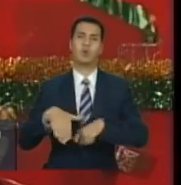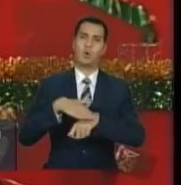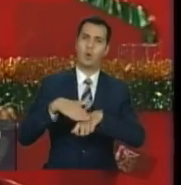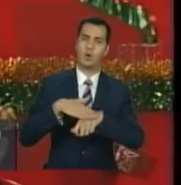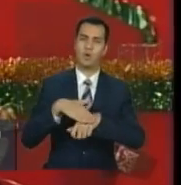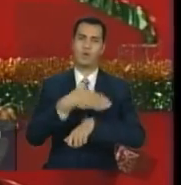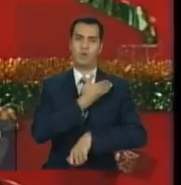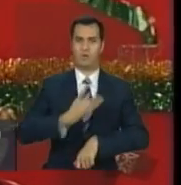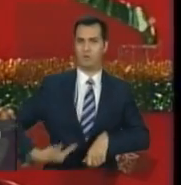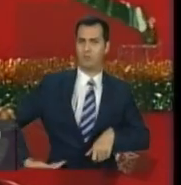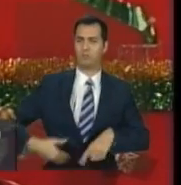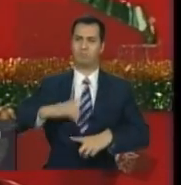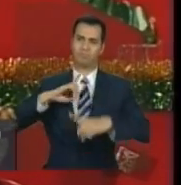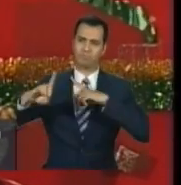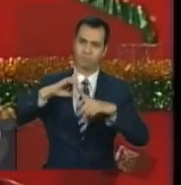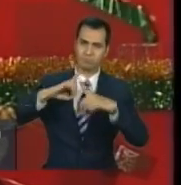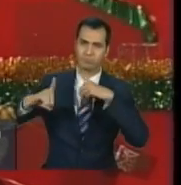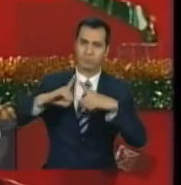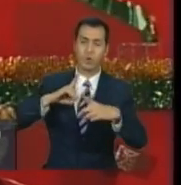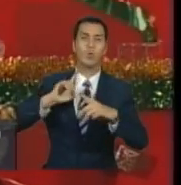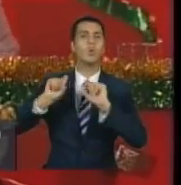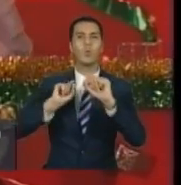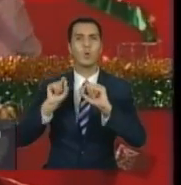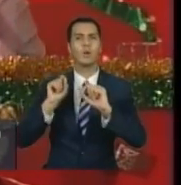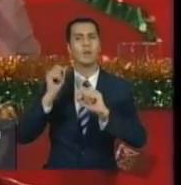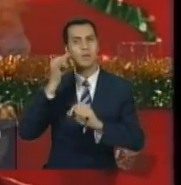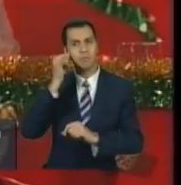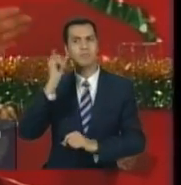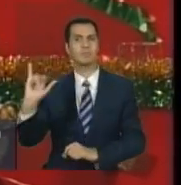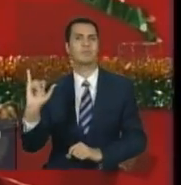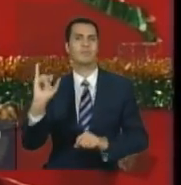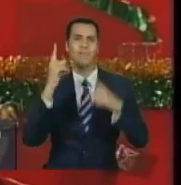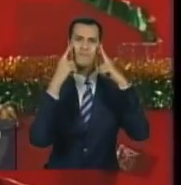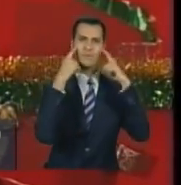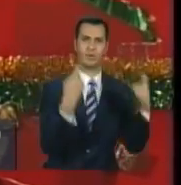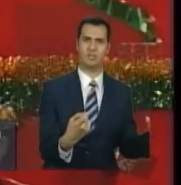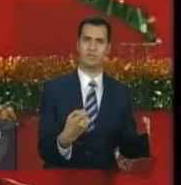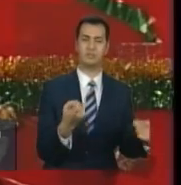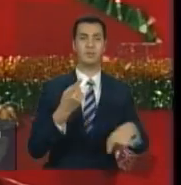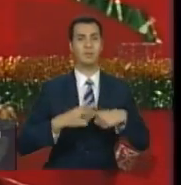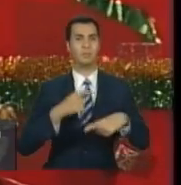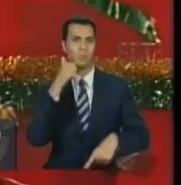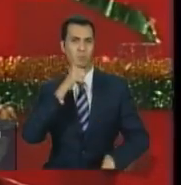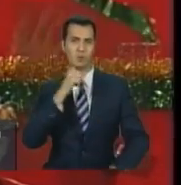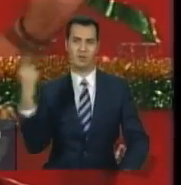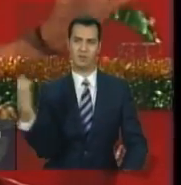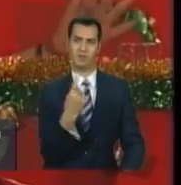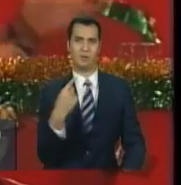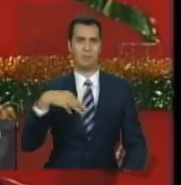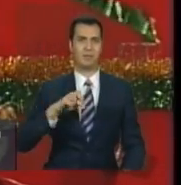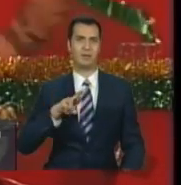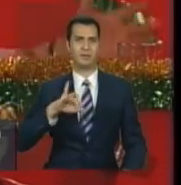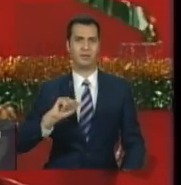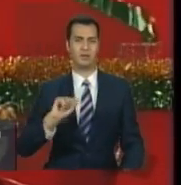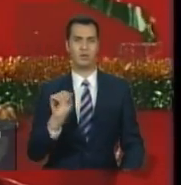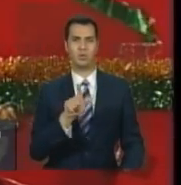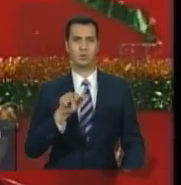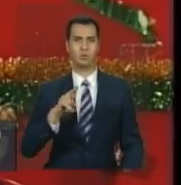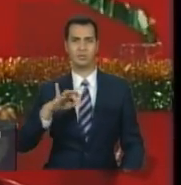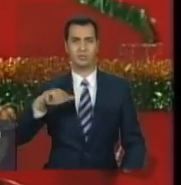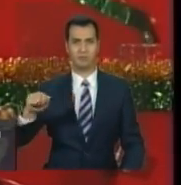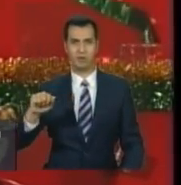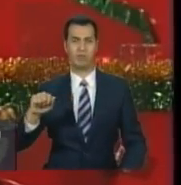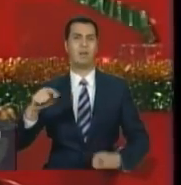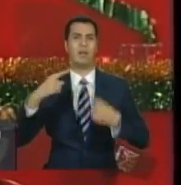para impedir isso que a Maria Lúcia veio aqui denunciar e que não denunciou tudo conforme ela me